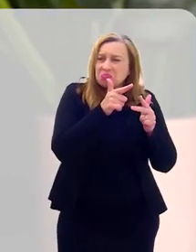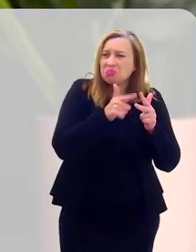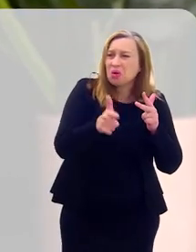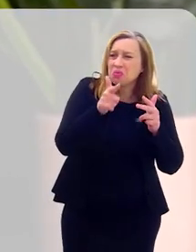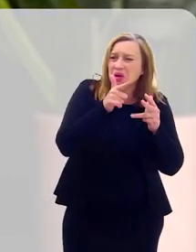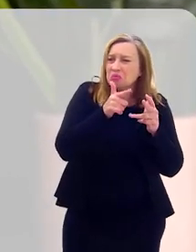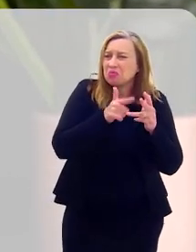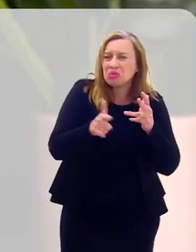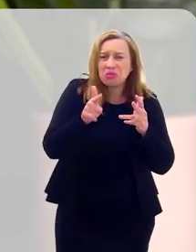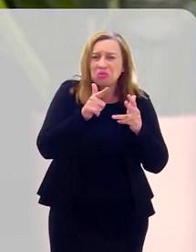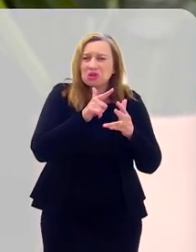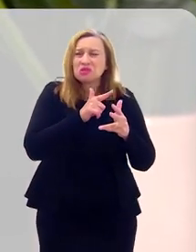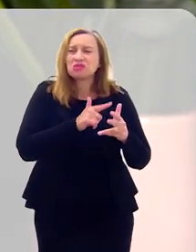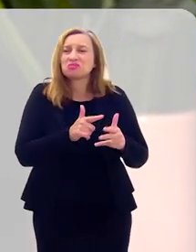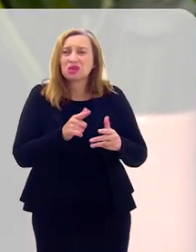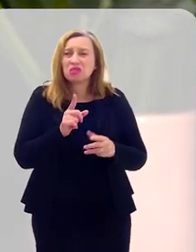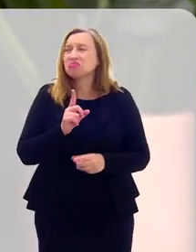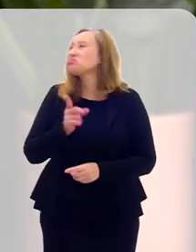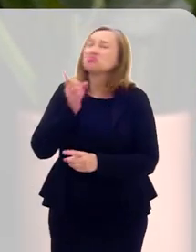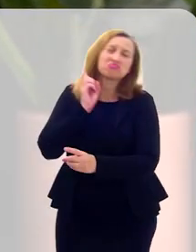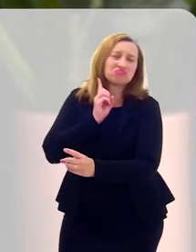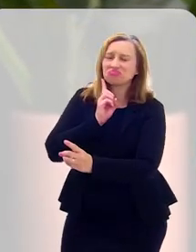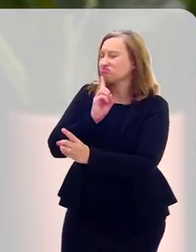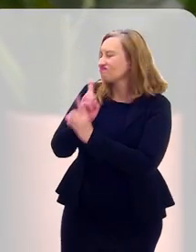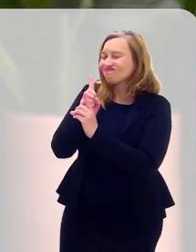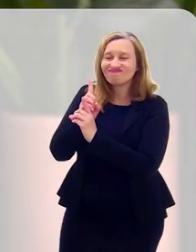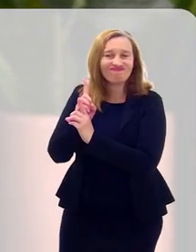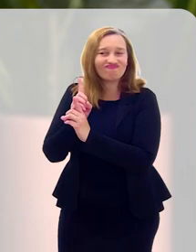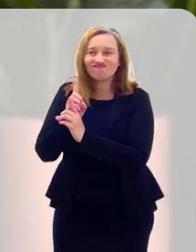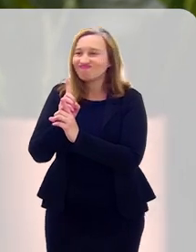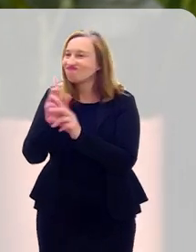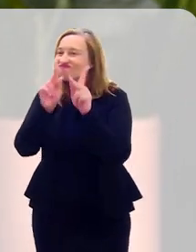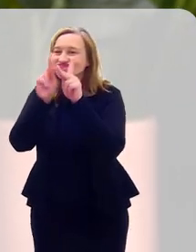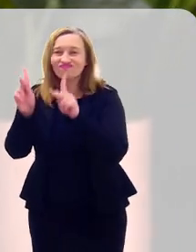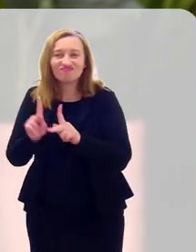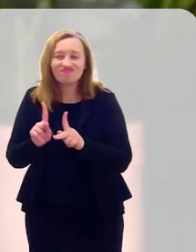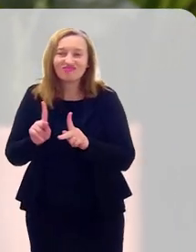mas não te encontrei.